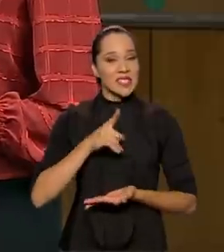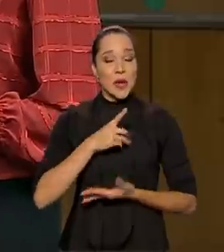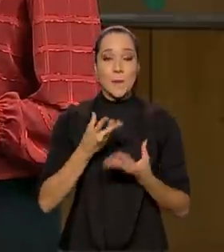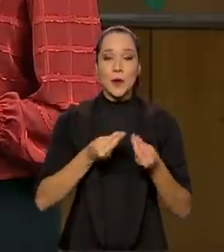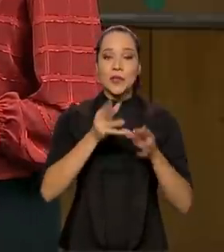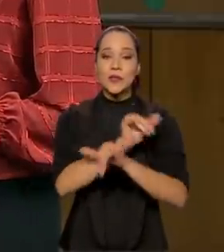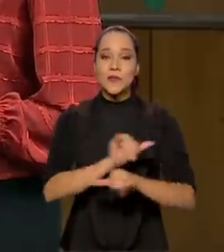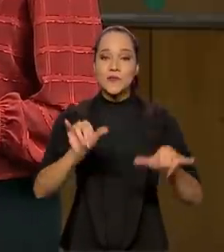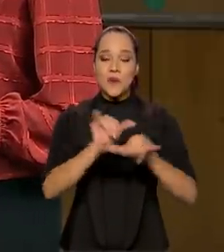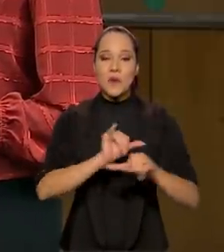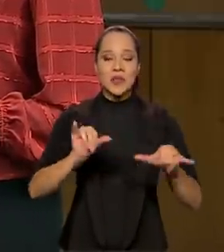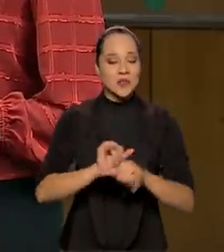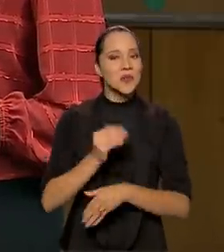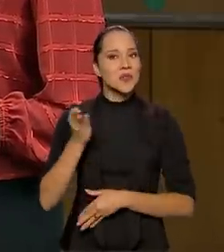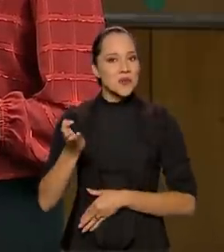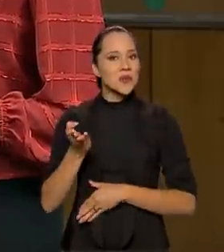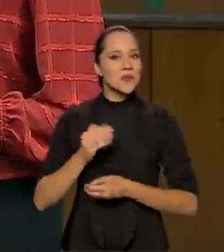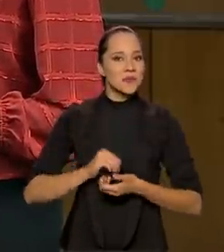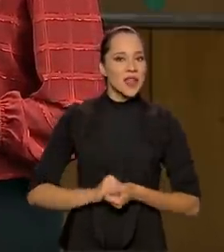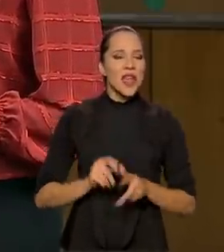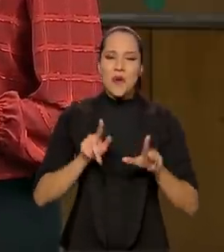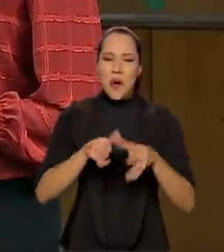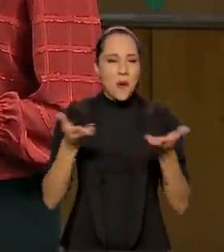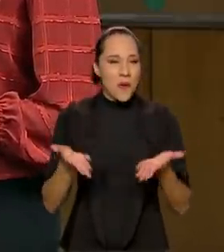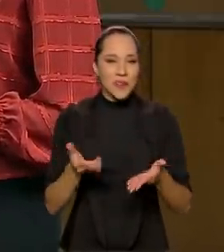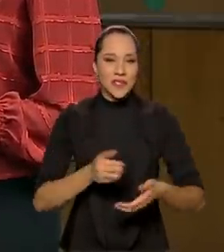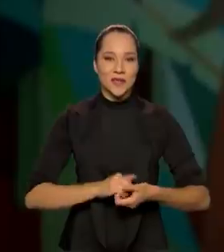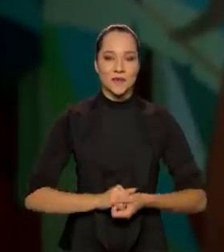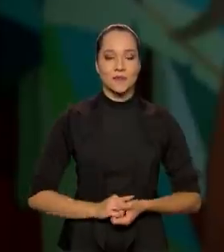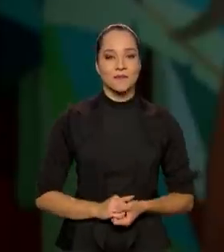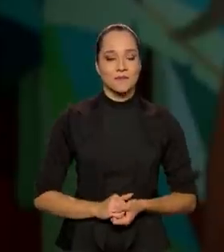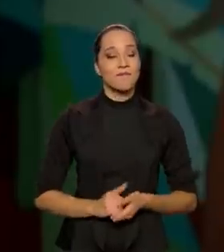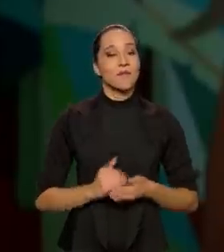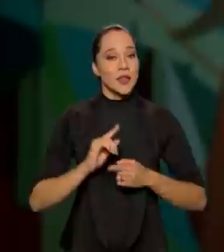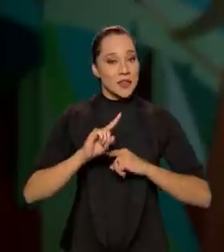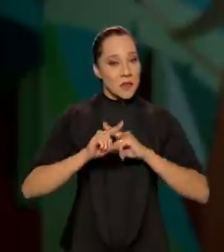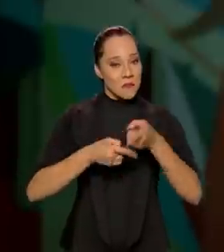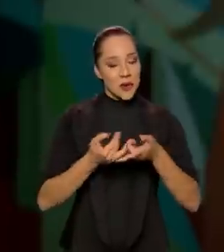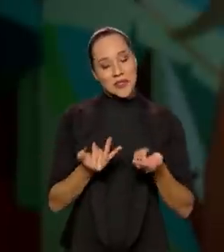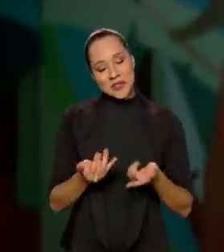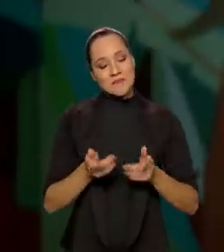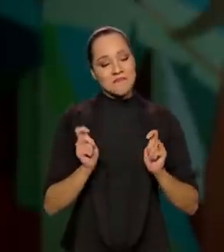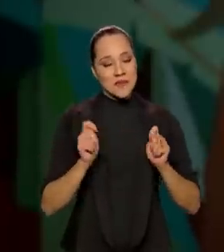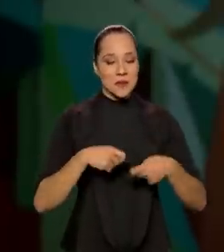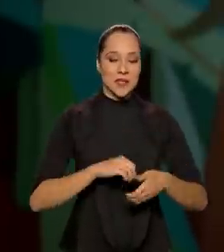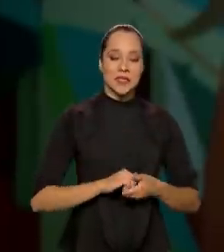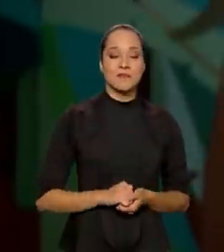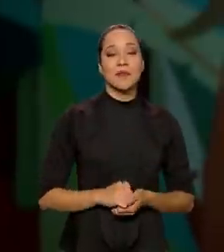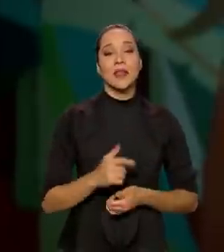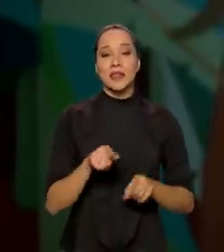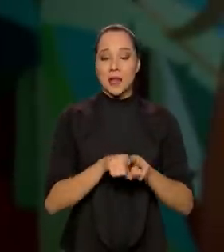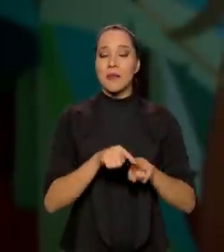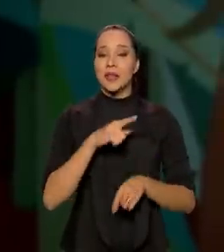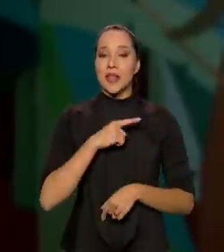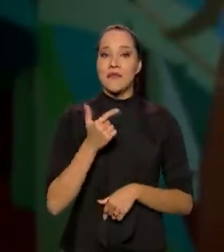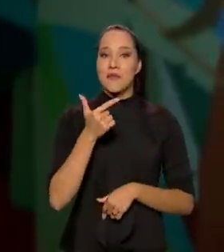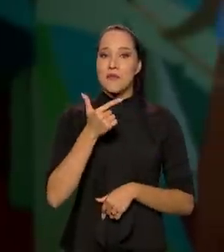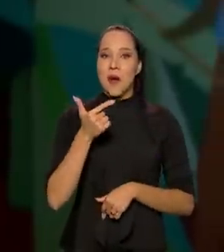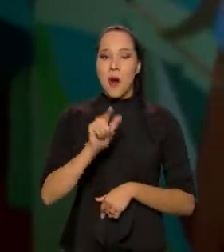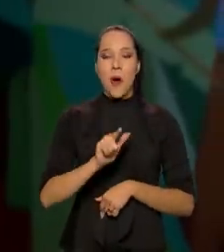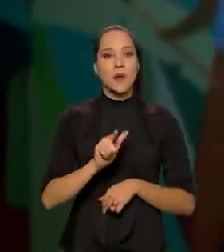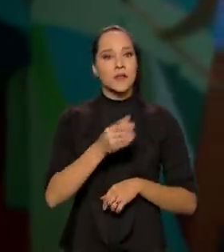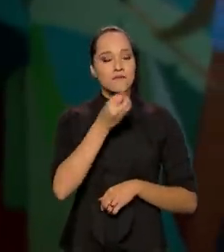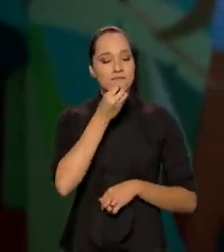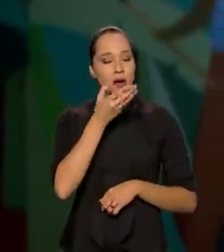com este noticiário, como é até hoje. Bem, depois, se me permitir, eu tive também uma outra grande